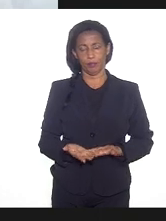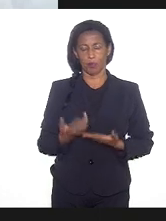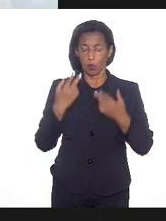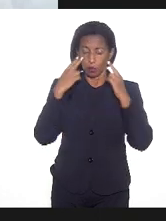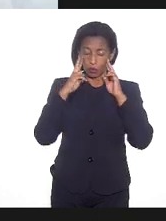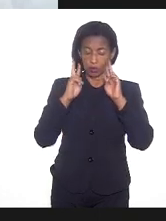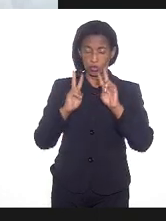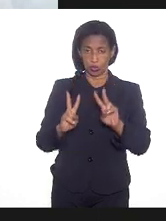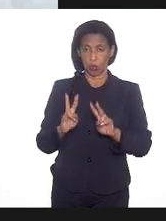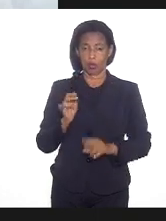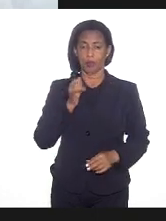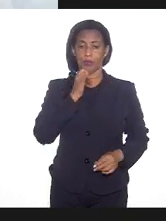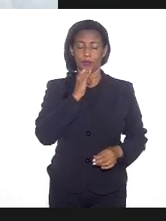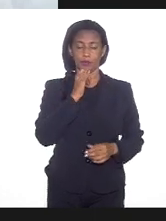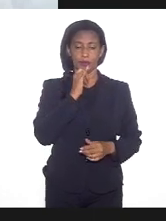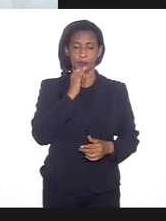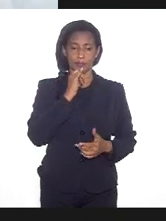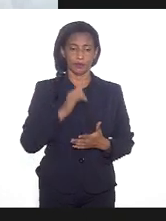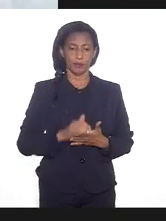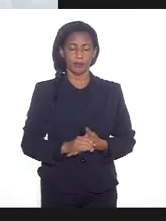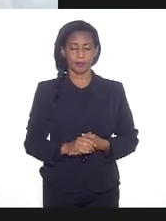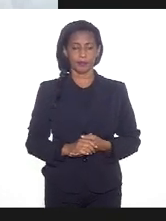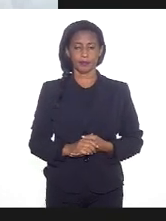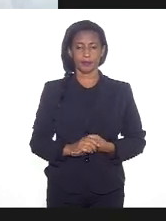exemplo, que